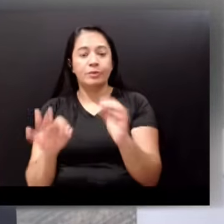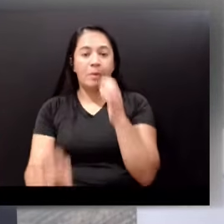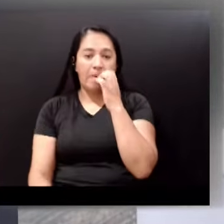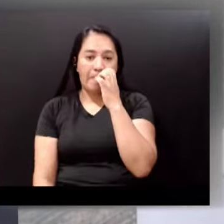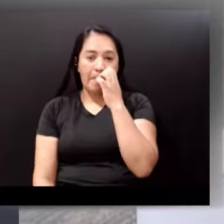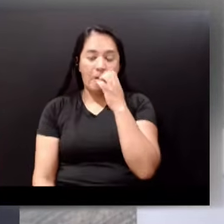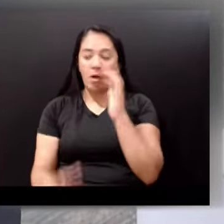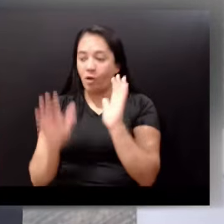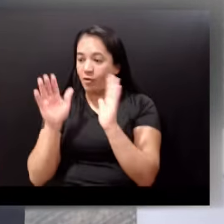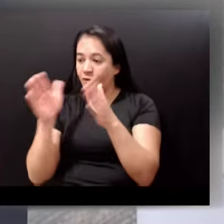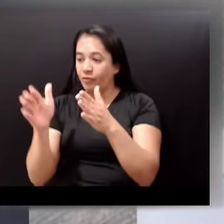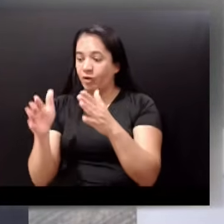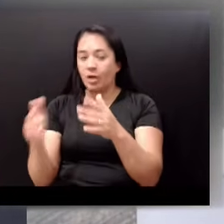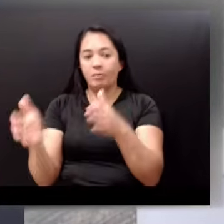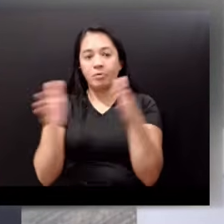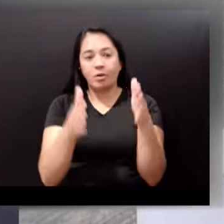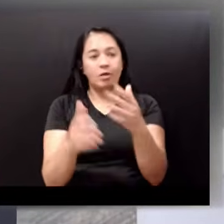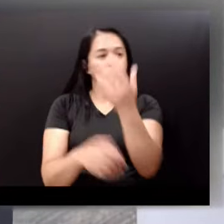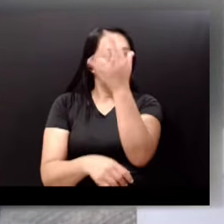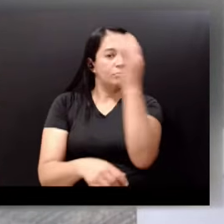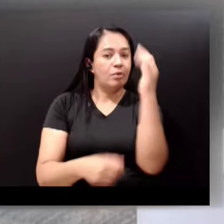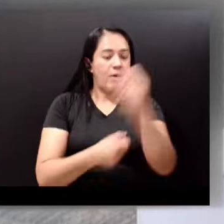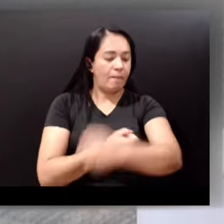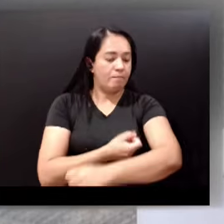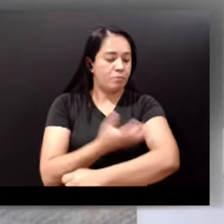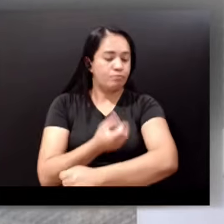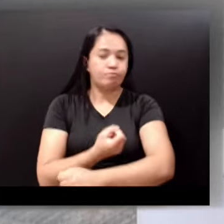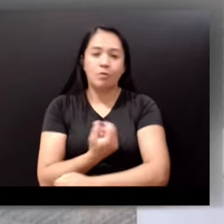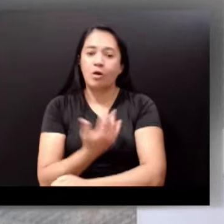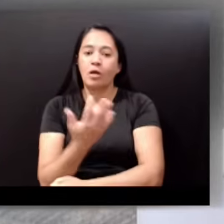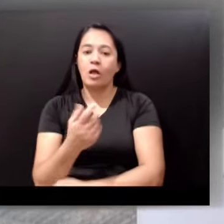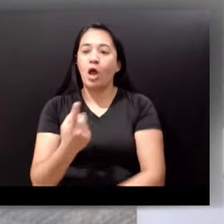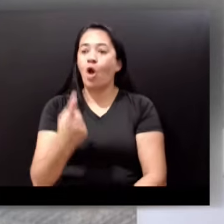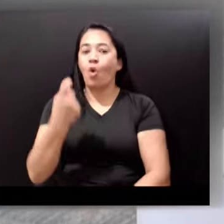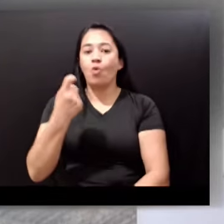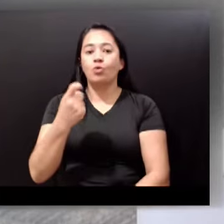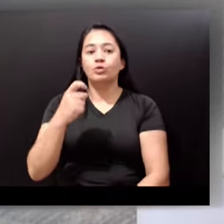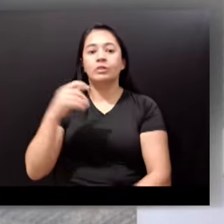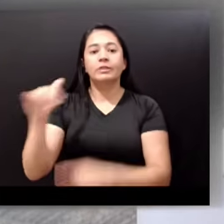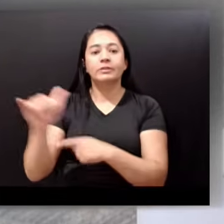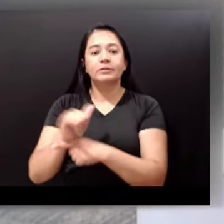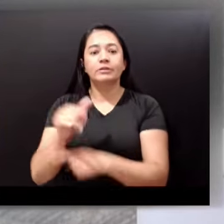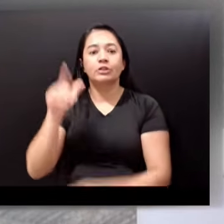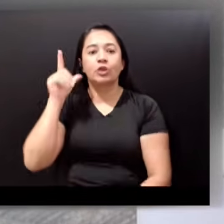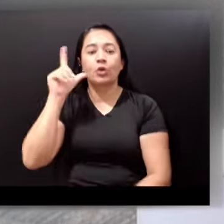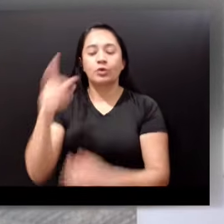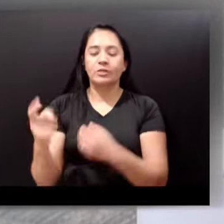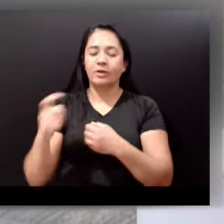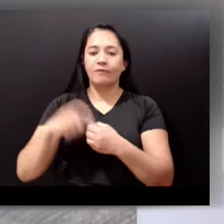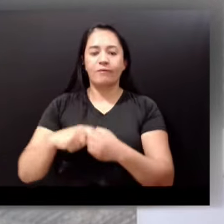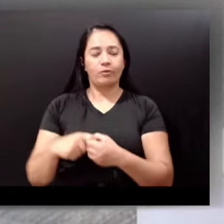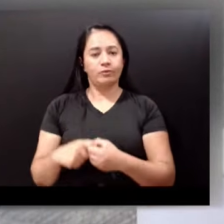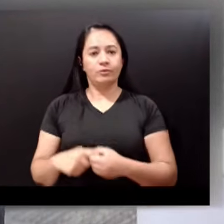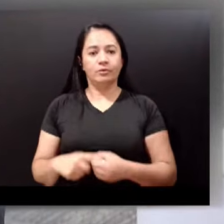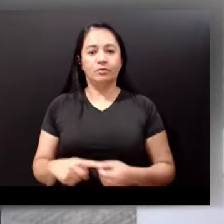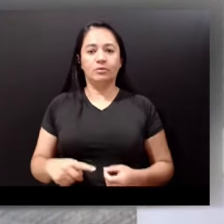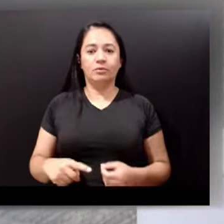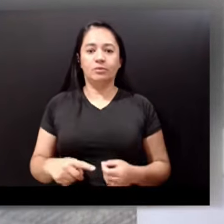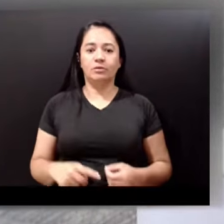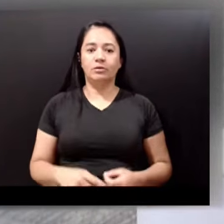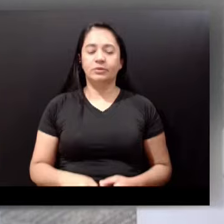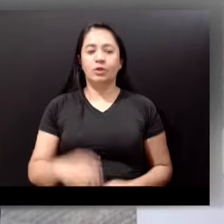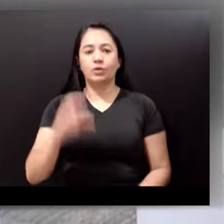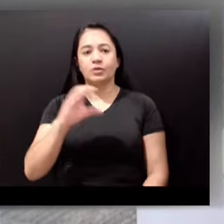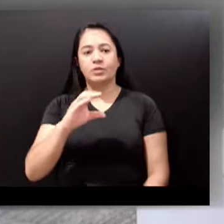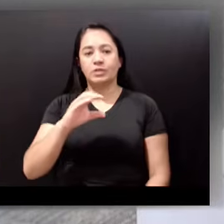ambiental. O plantio de árvores é a única saída que temos para resgatar, tirar o CO2 que existe